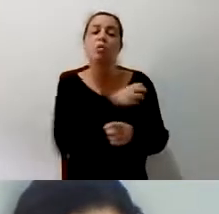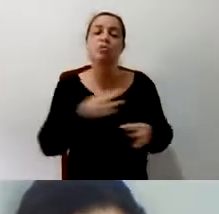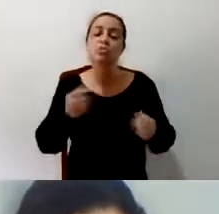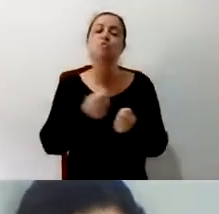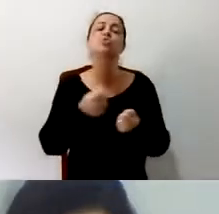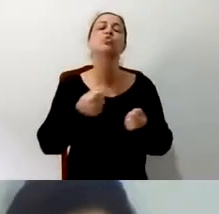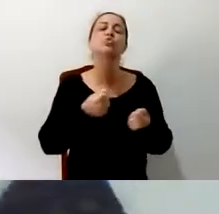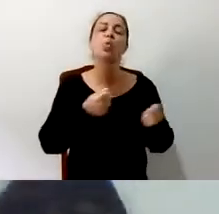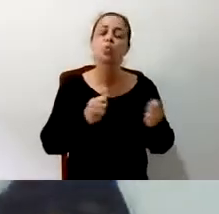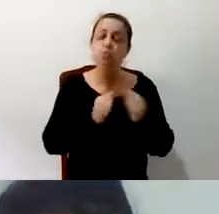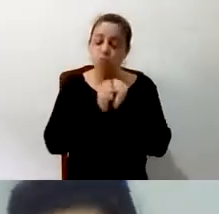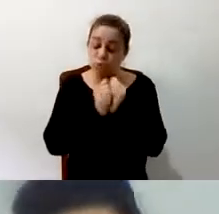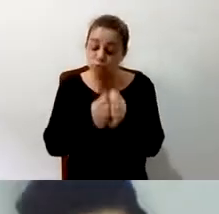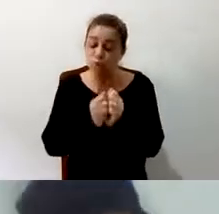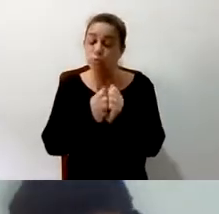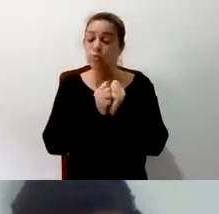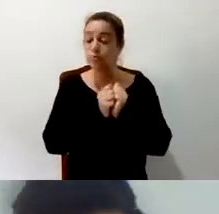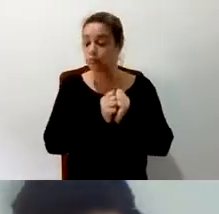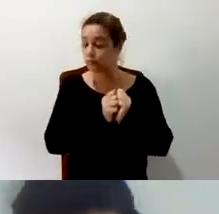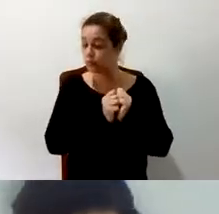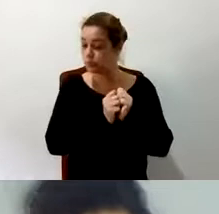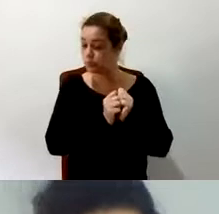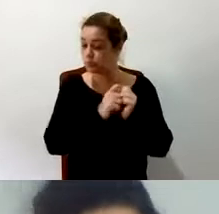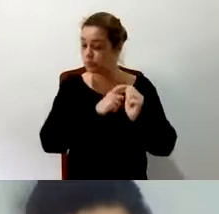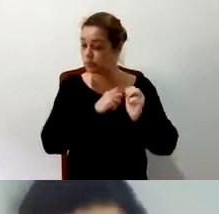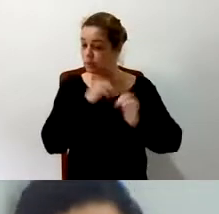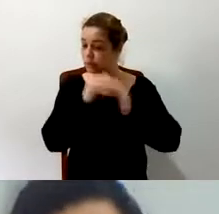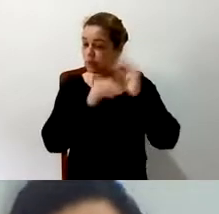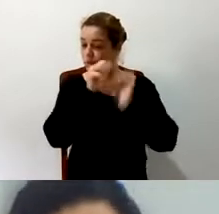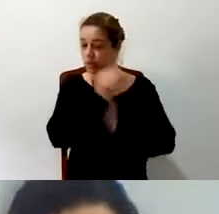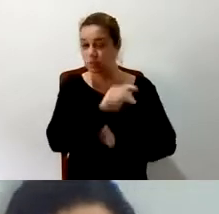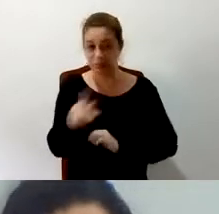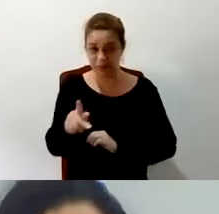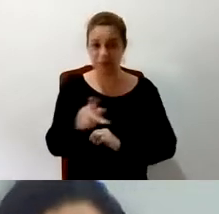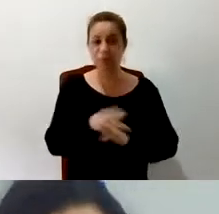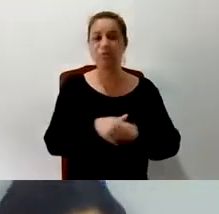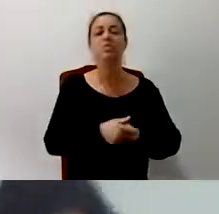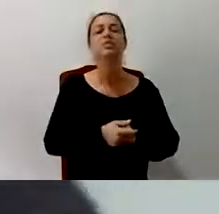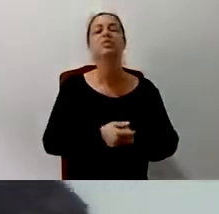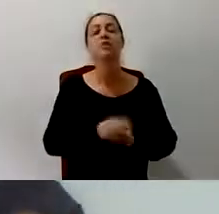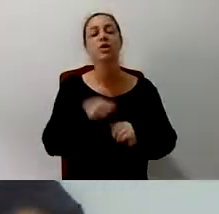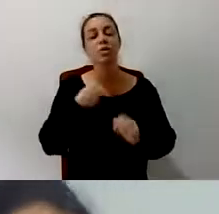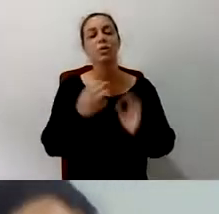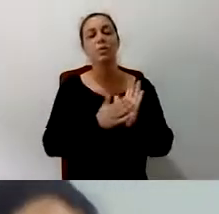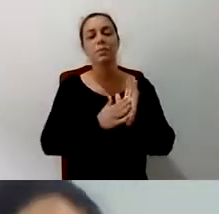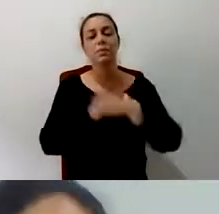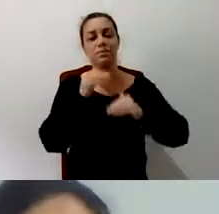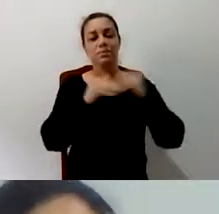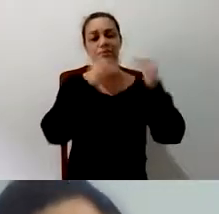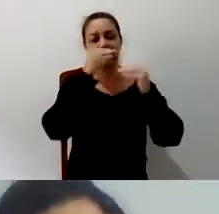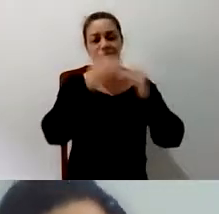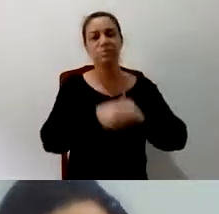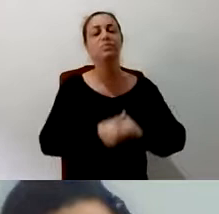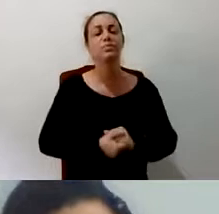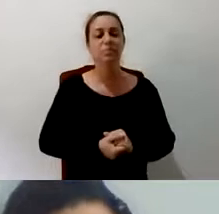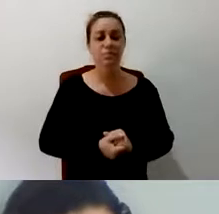de desenvolvimento de um aplicativo, se for um game. Então, assim, a gente está em processo ainda de estar melhorando e